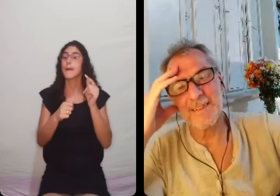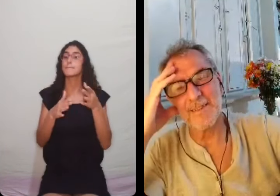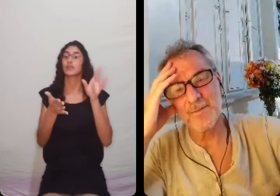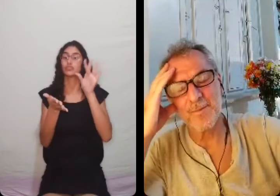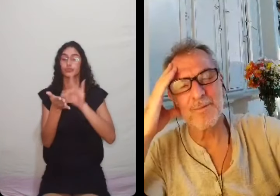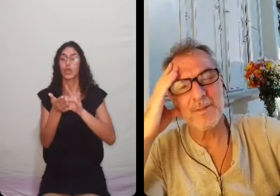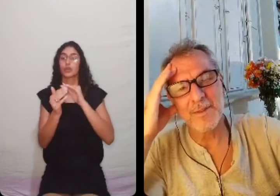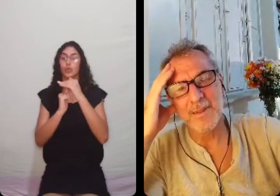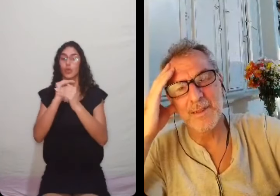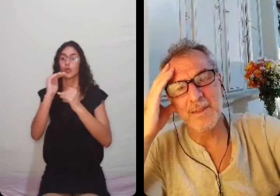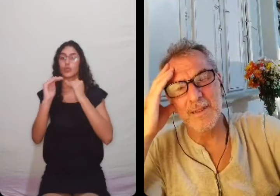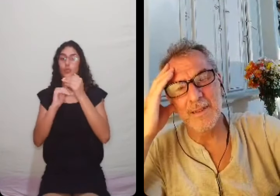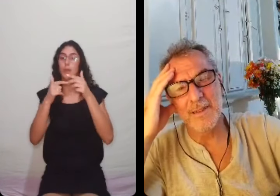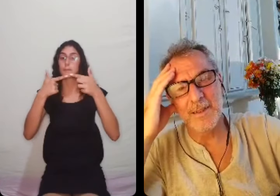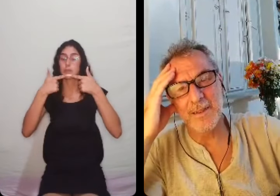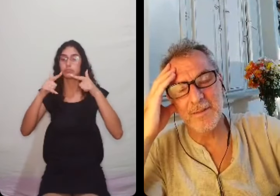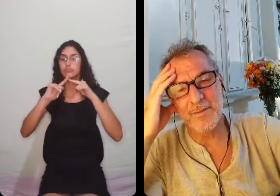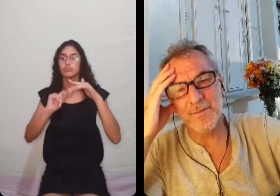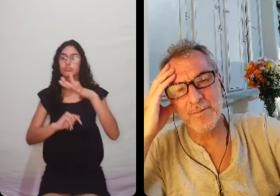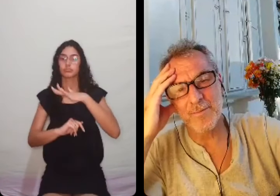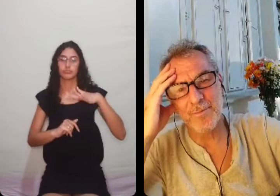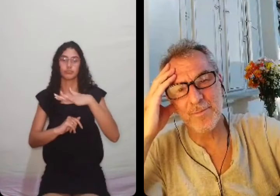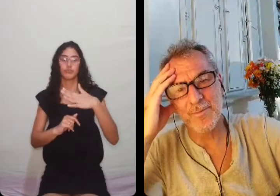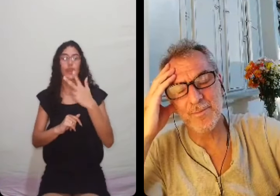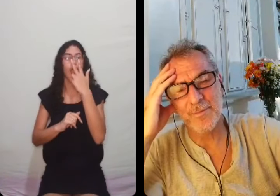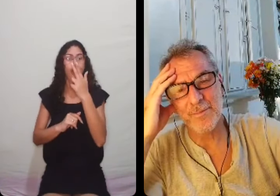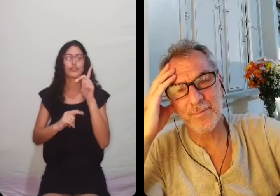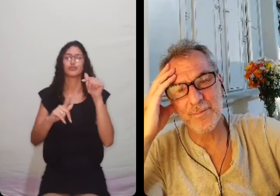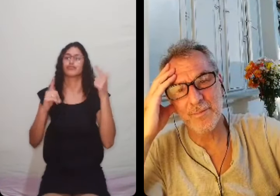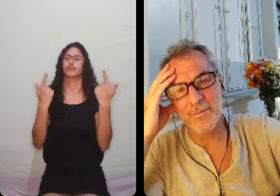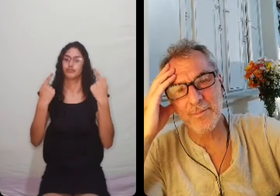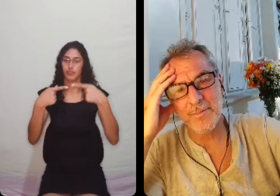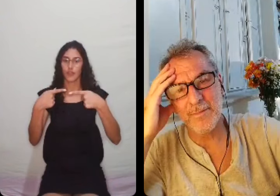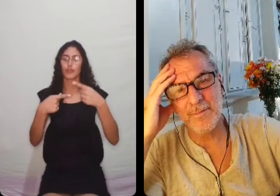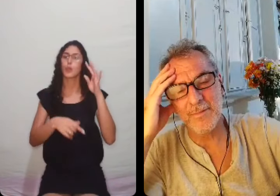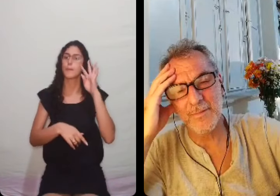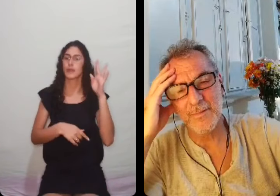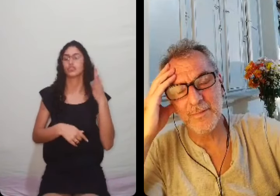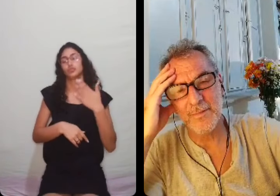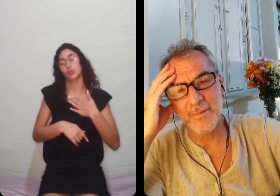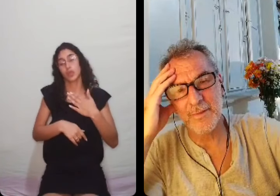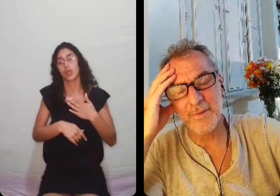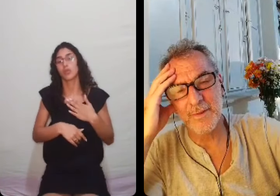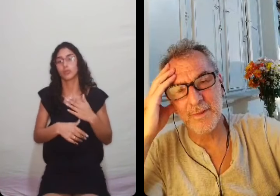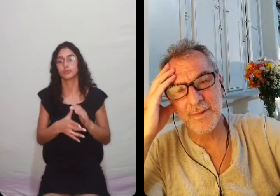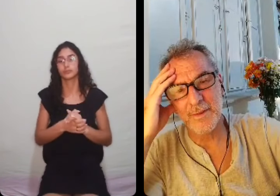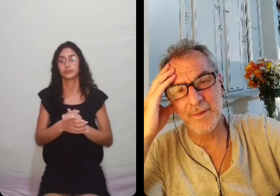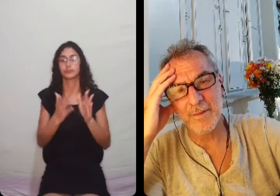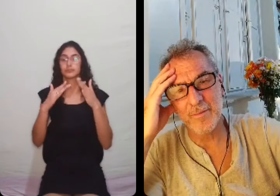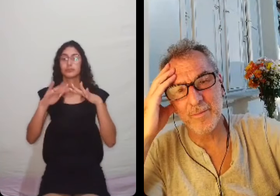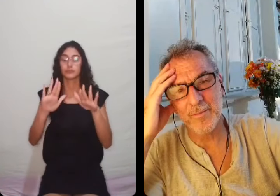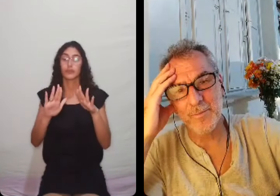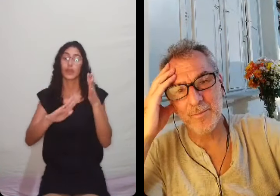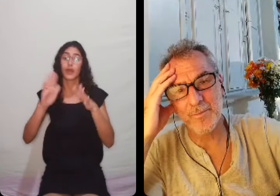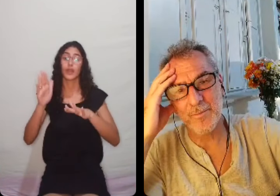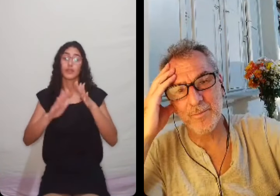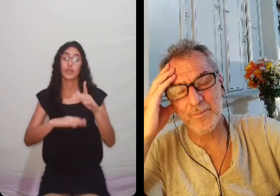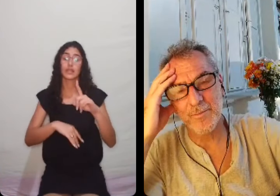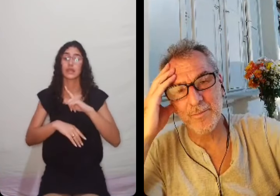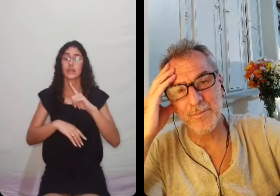a dramaturgia geral? Eu acho que foi um desafio. Imagino que sim. Talvez vocês tenham tido a